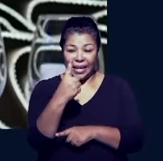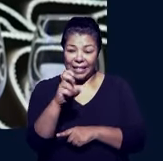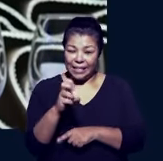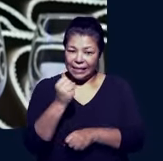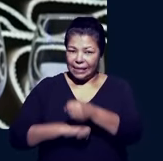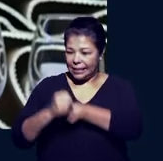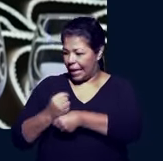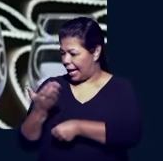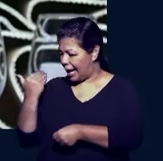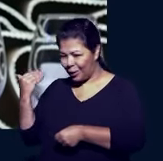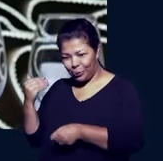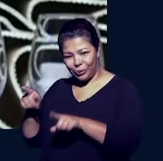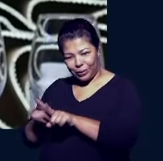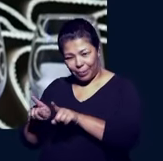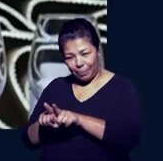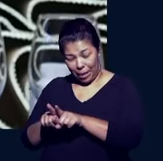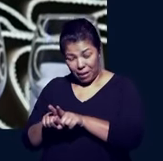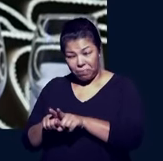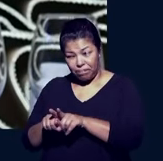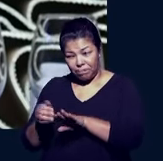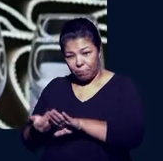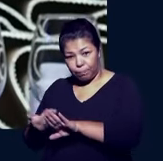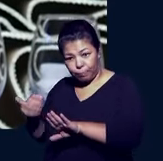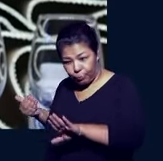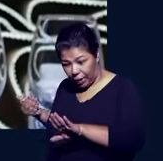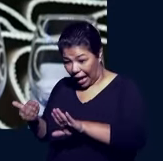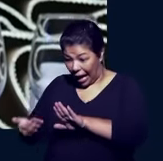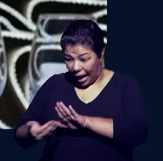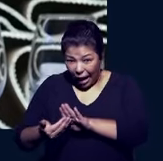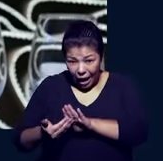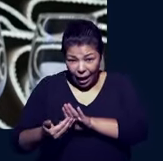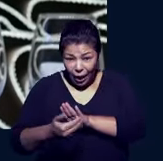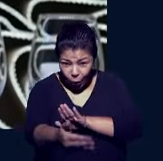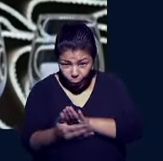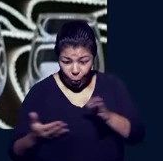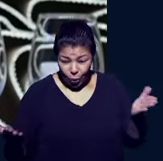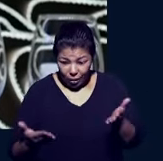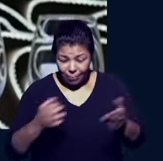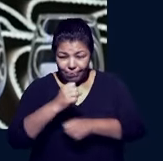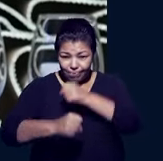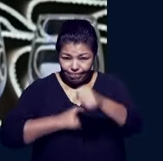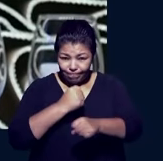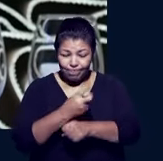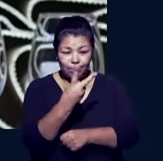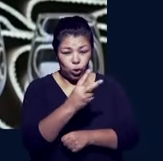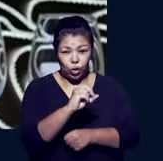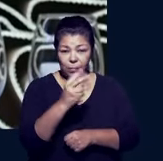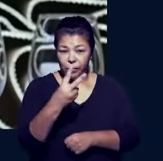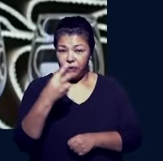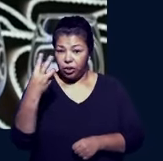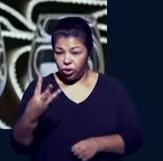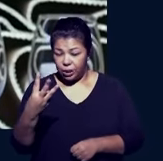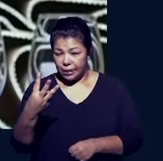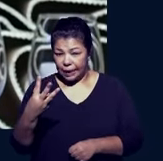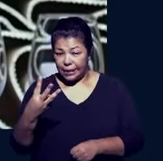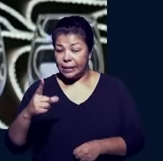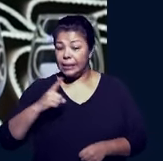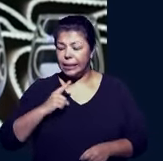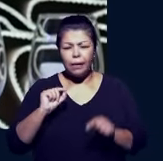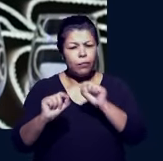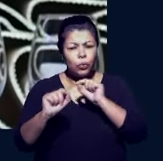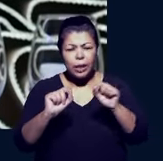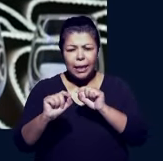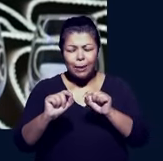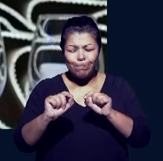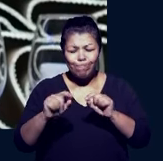Este foi o primeiro ano que a gente teve eh um prêmio negativo significativo na colheita o que que isso significa e preço é